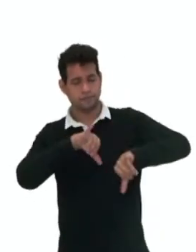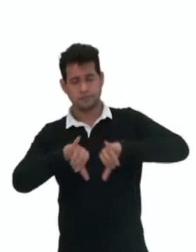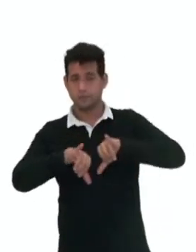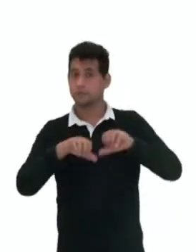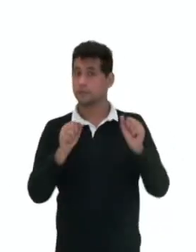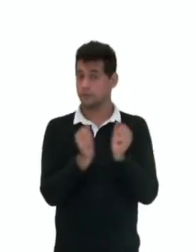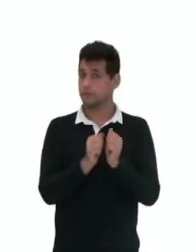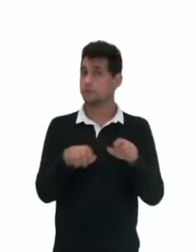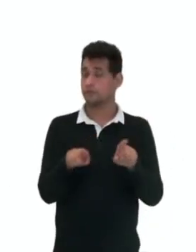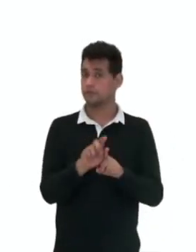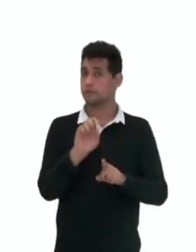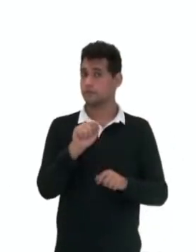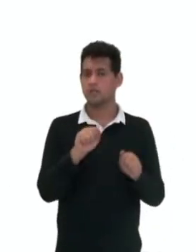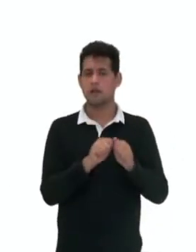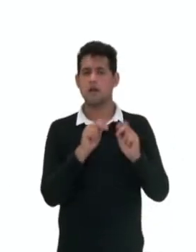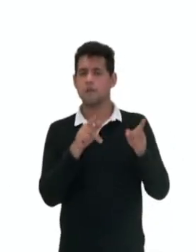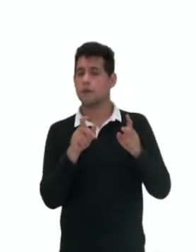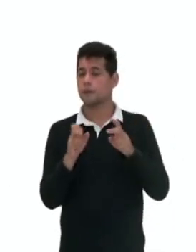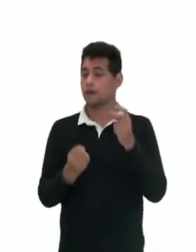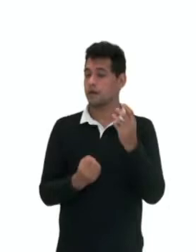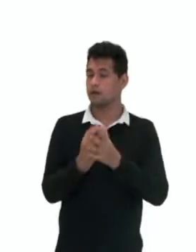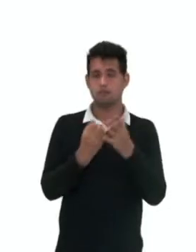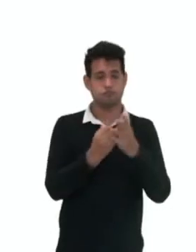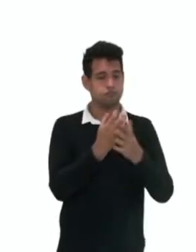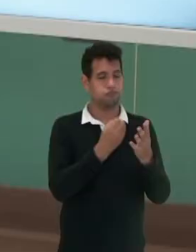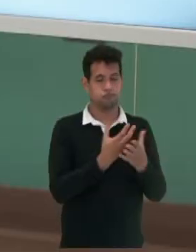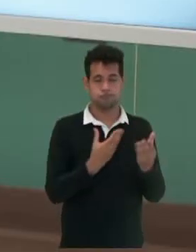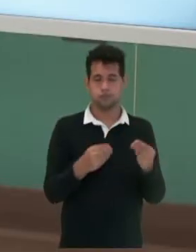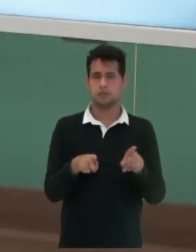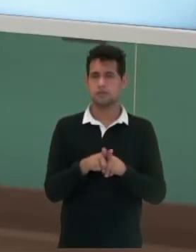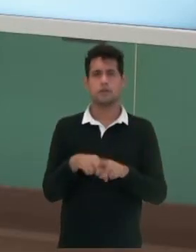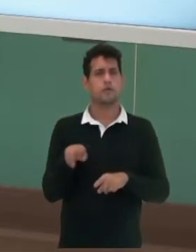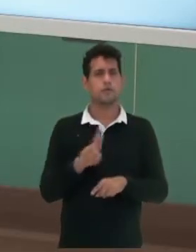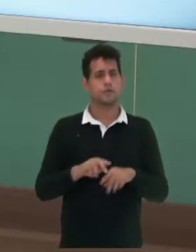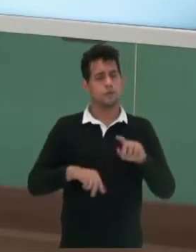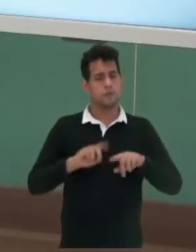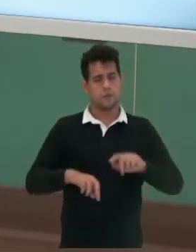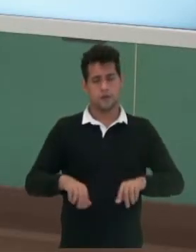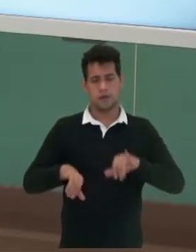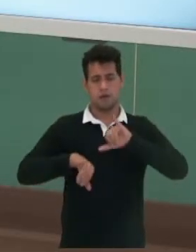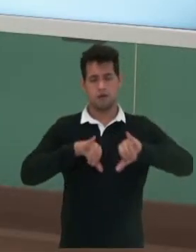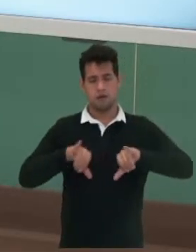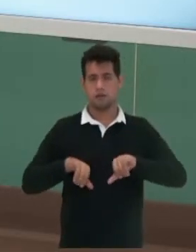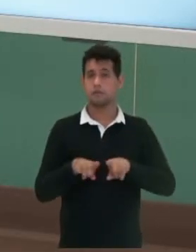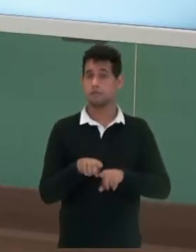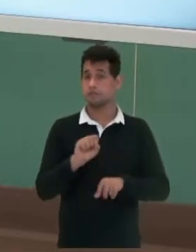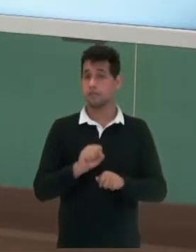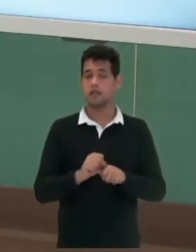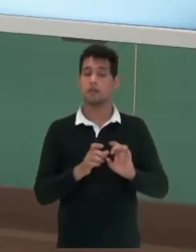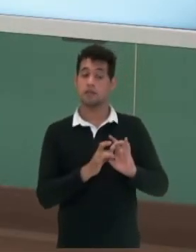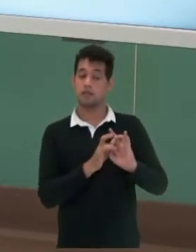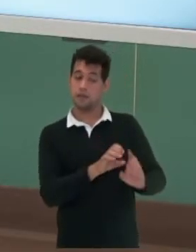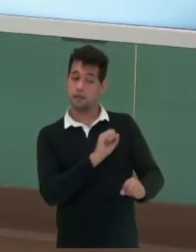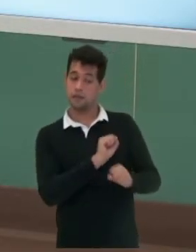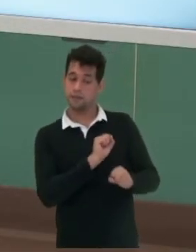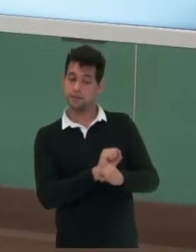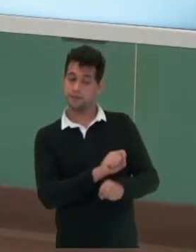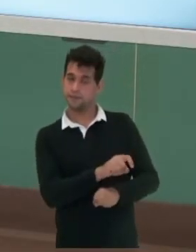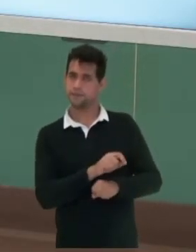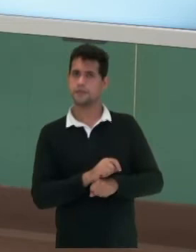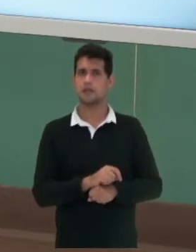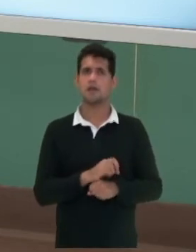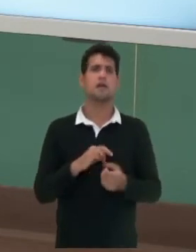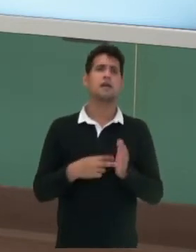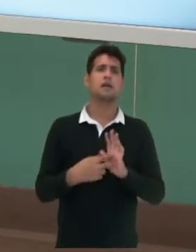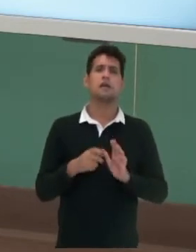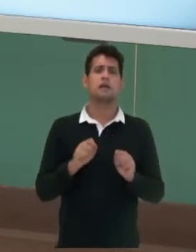nesse vírus, vão fazer com que ele se reproduzam em grande quantidade, vão colocando produtos químicos e deixam ele inativo, tá? Ele